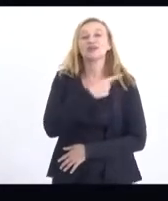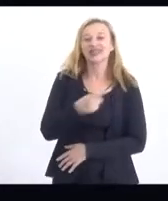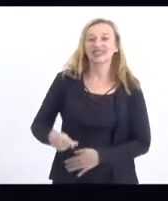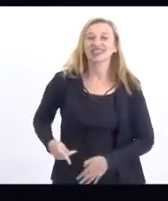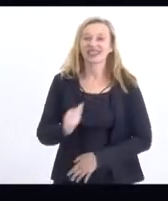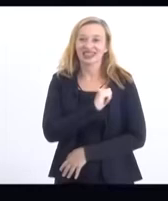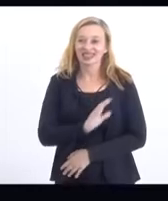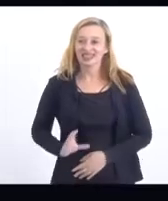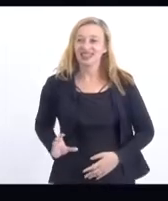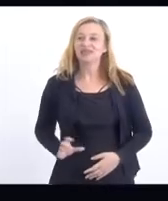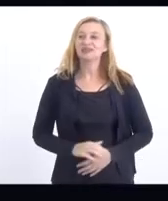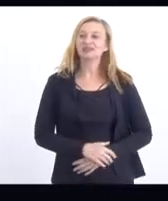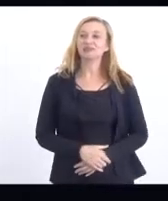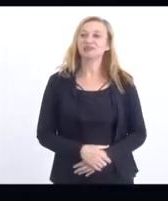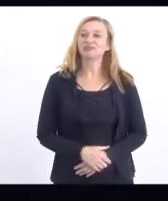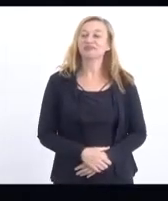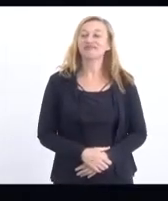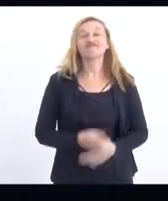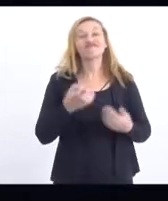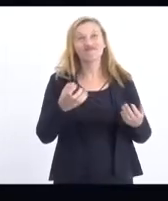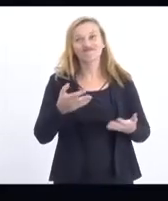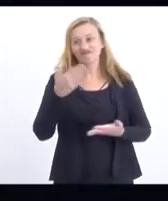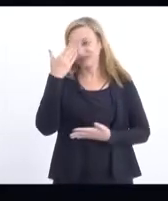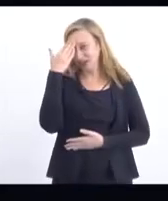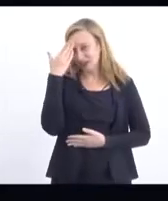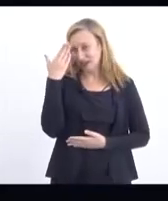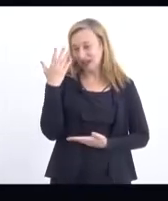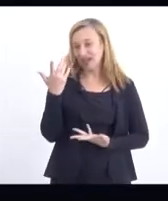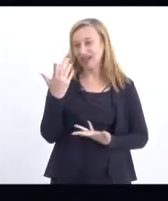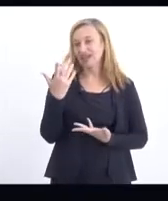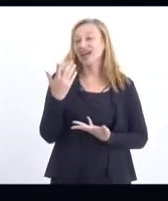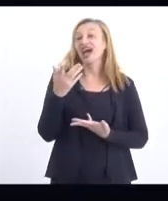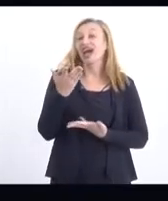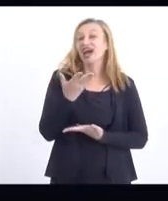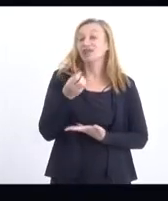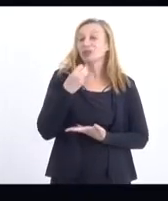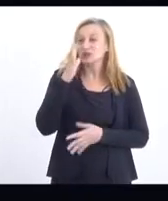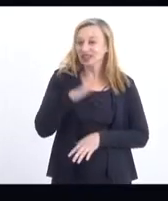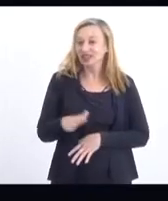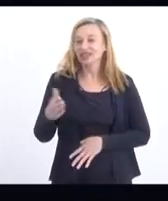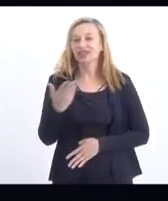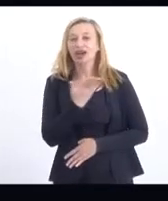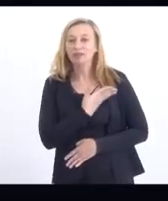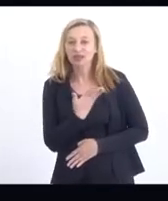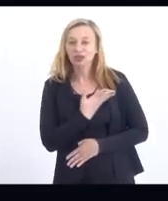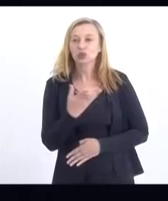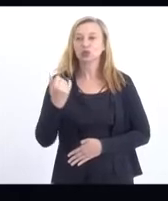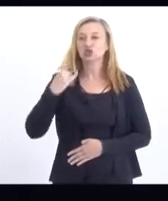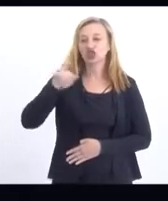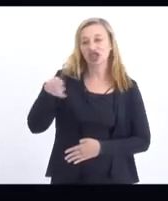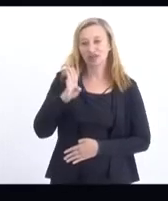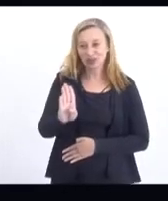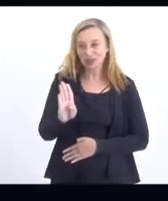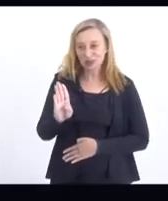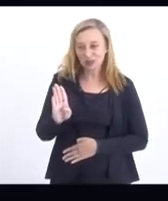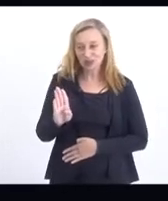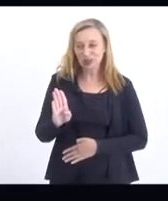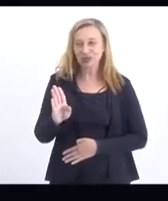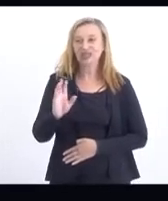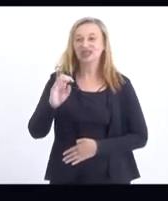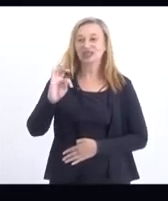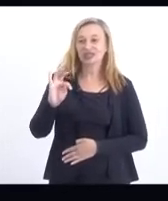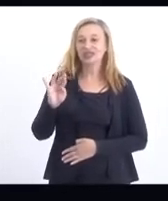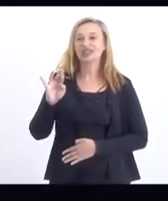Siciliano. Quero também dar uma boa tarde ao nosso querido amigo, Jair Bittencourt, não só amigo de Itaú, mas amigo do